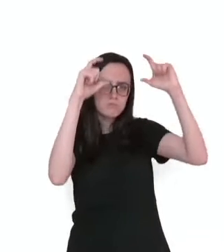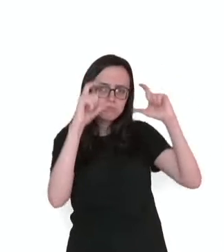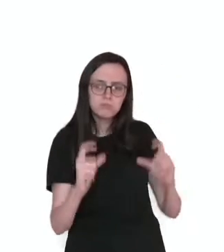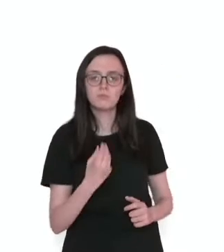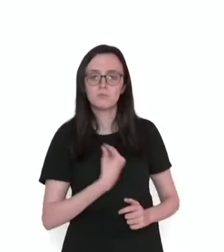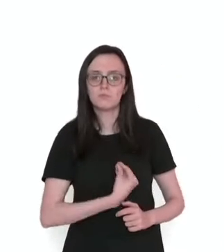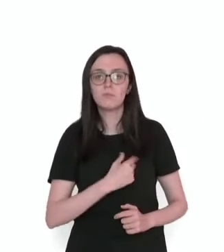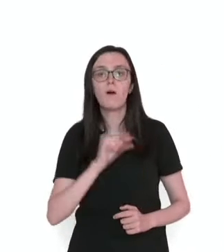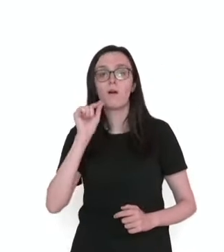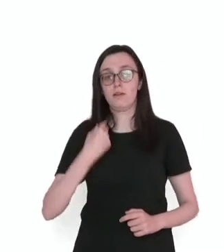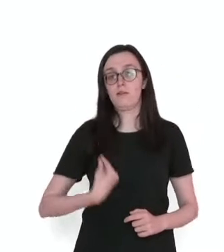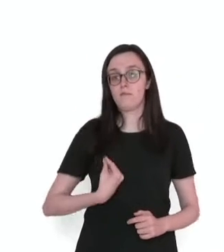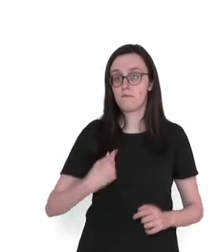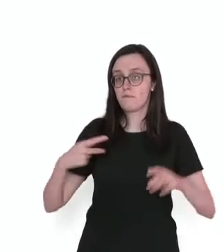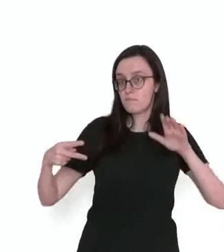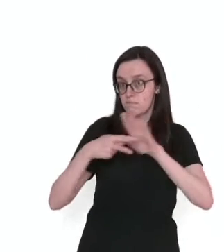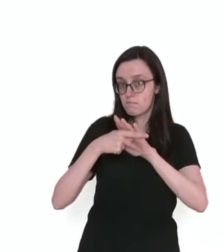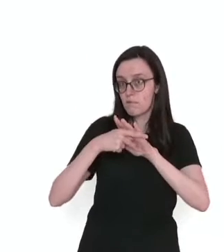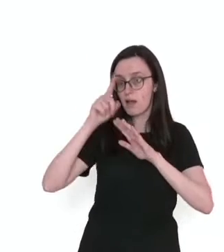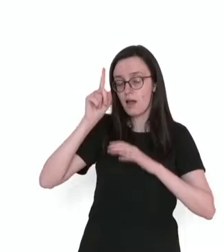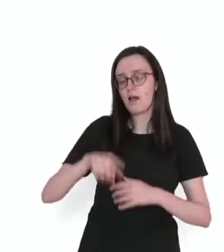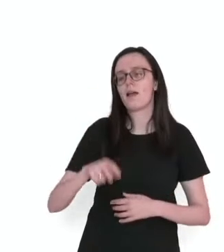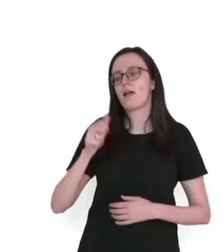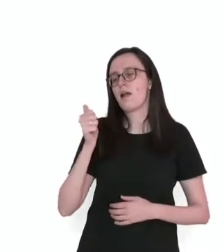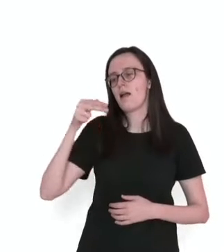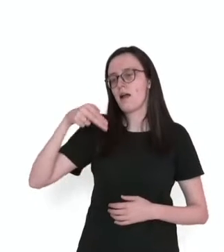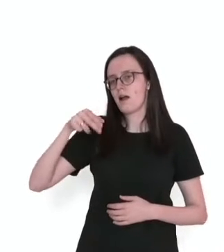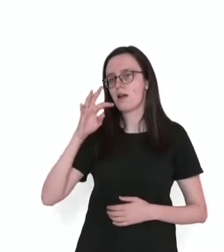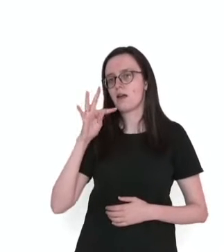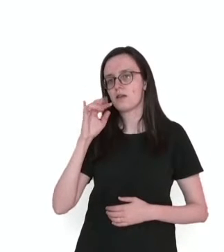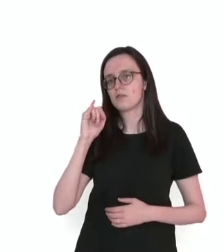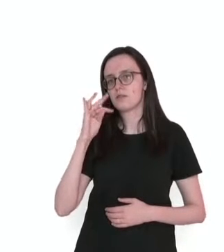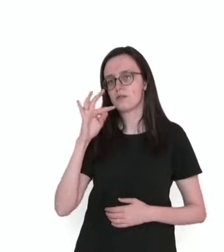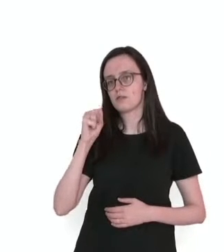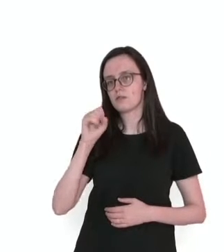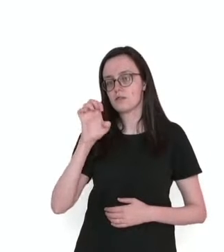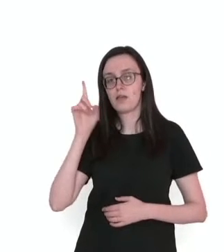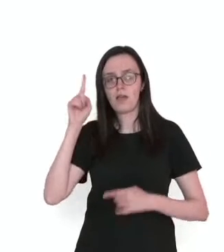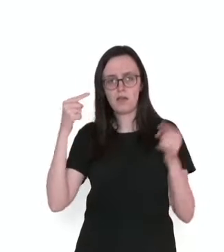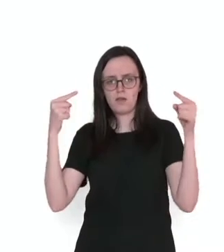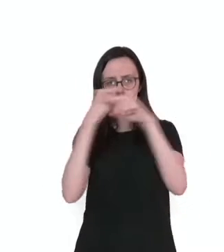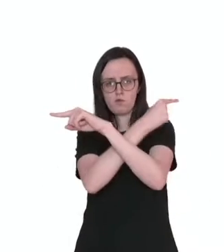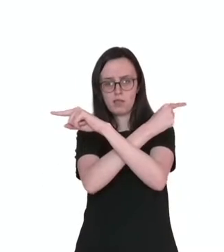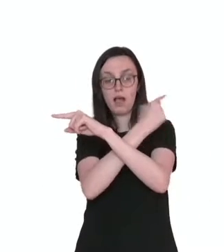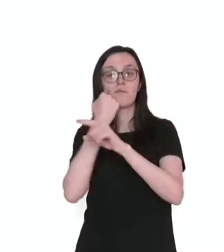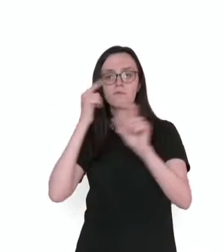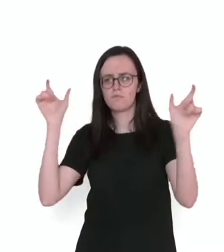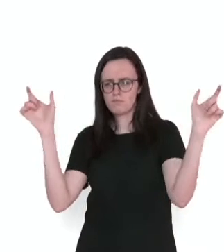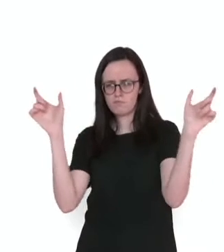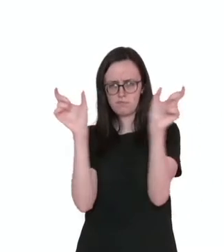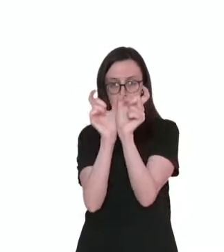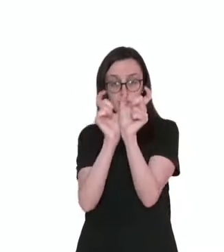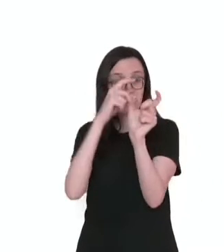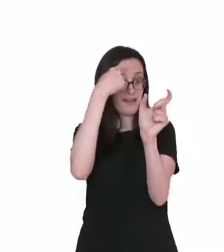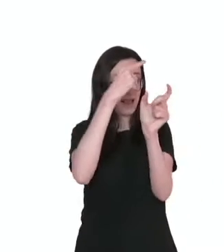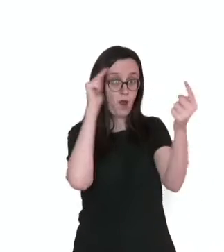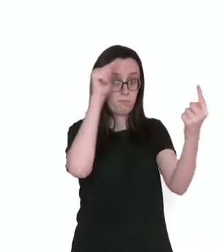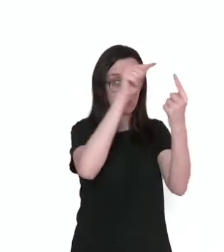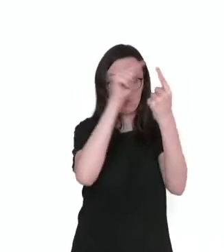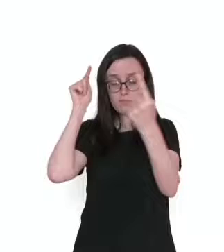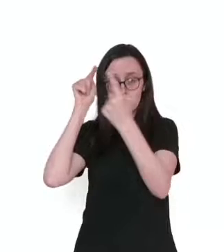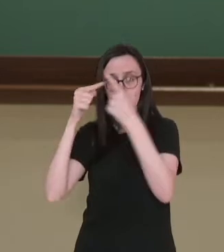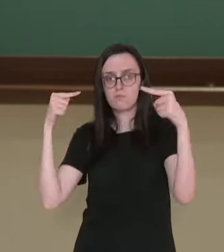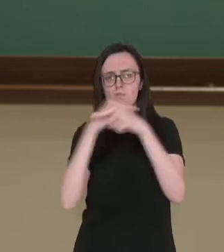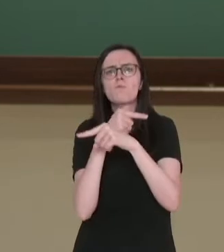figura de linguagem antítese, que se caracteriza por apresentar duas palavras ou expressões de sentido contrário. Quais são